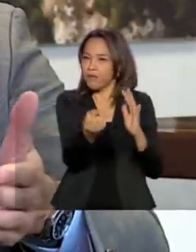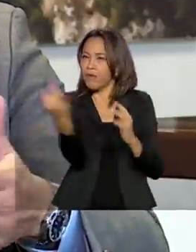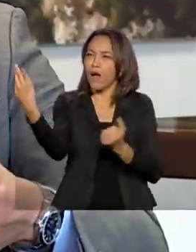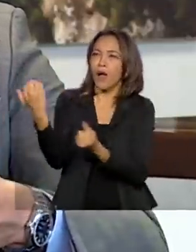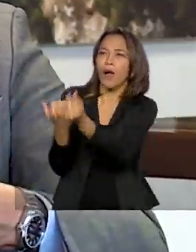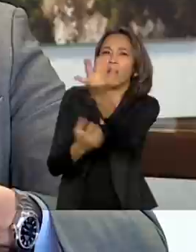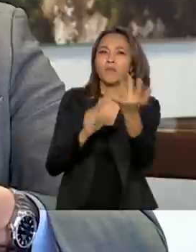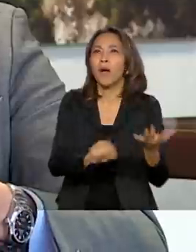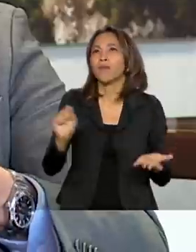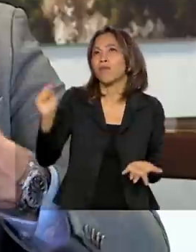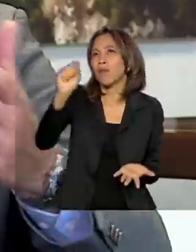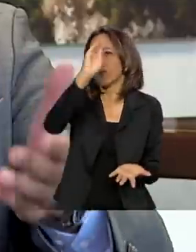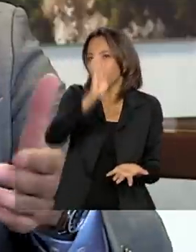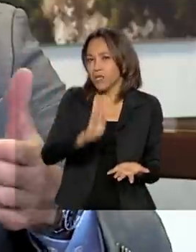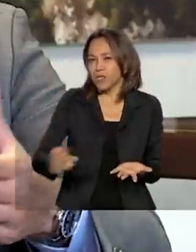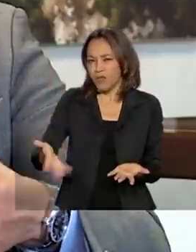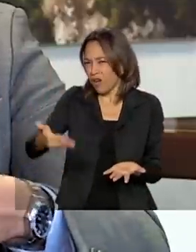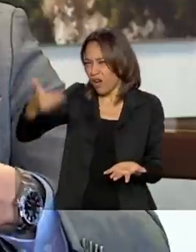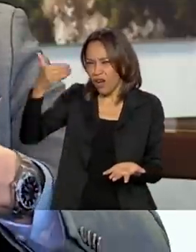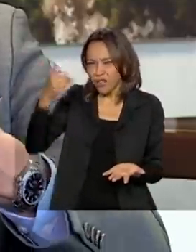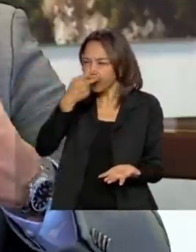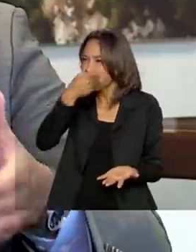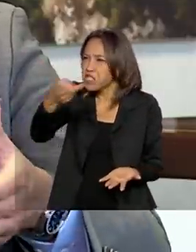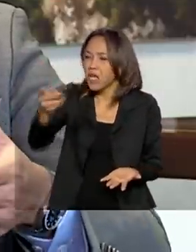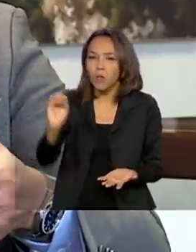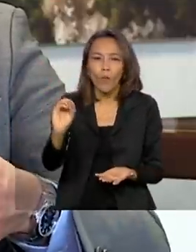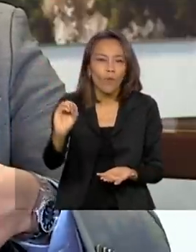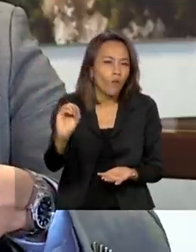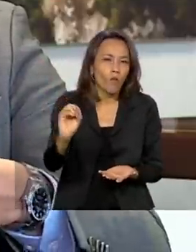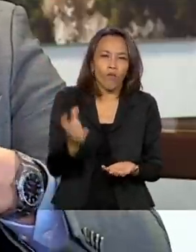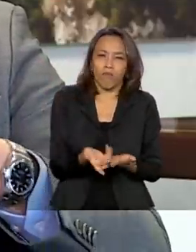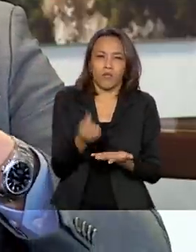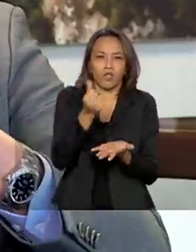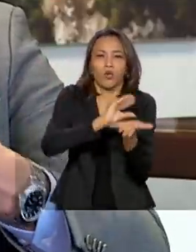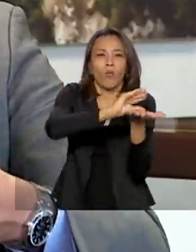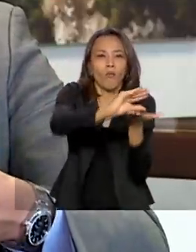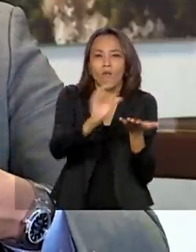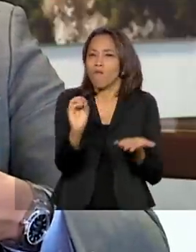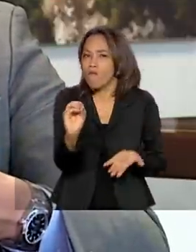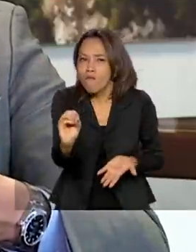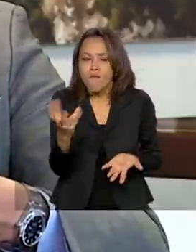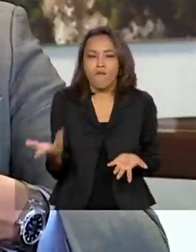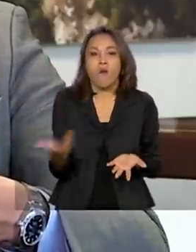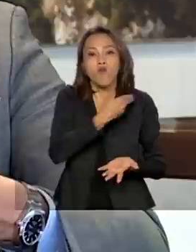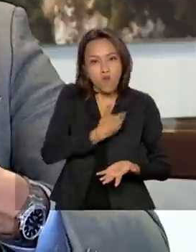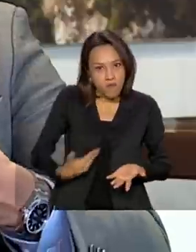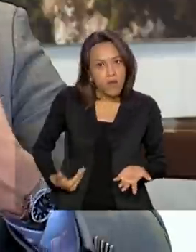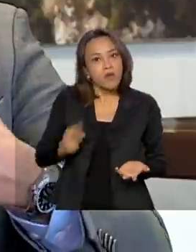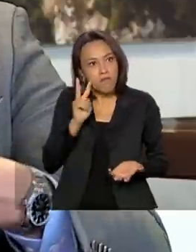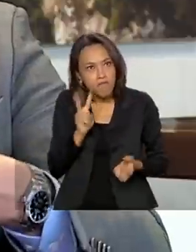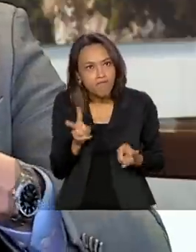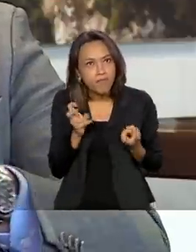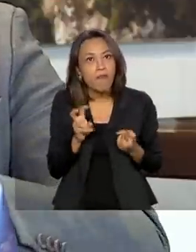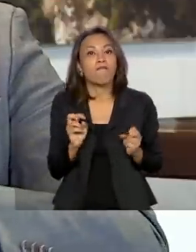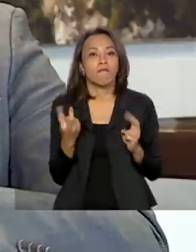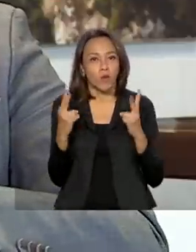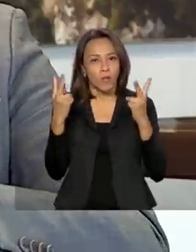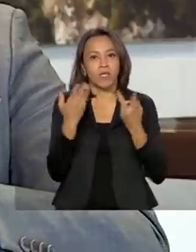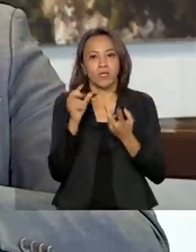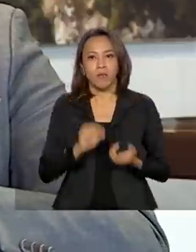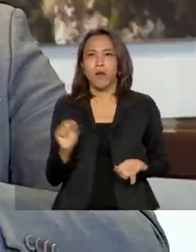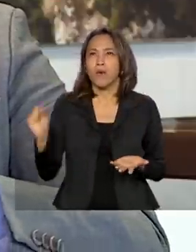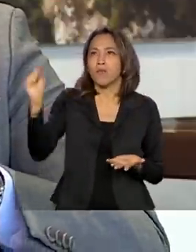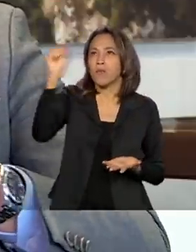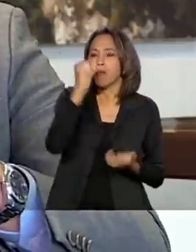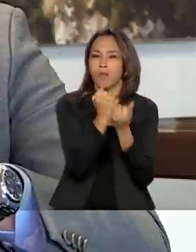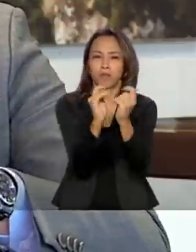parques nacionais, que não vinham sendo visitados, não recebem investimentos. Então, o governo valoriza esses parques e tem nele uma